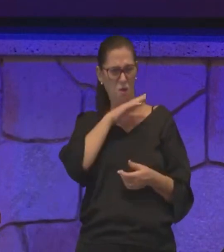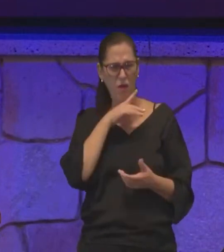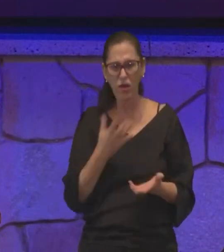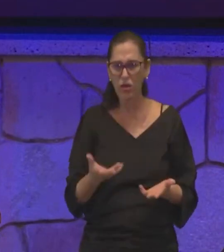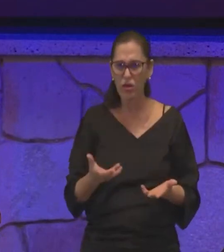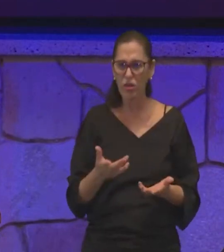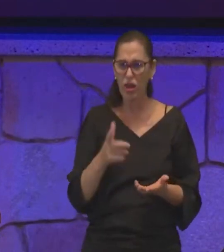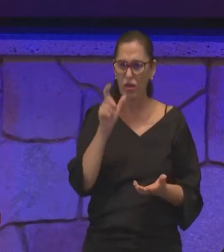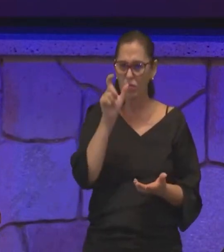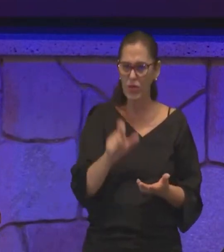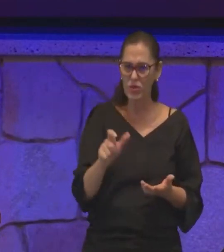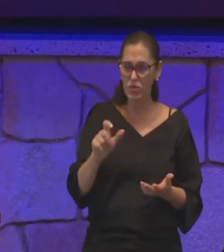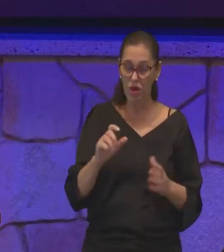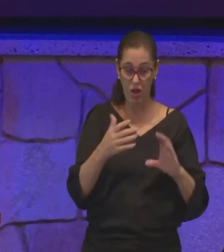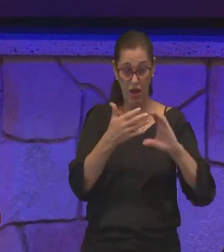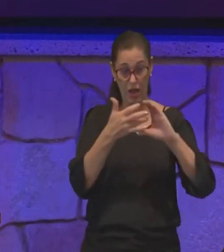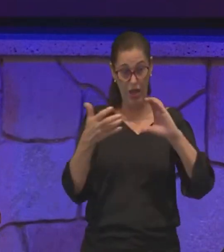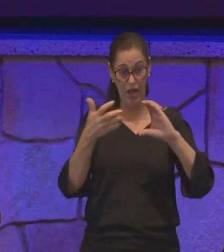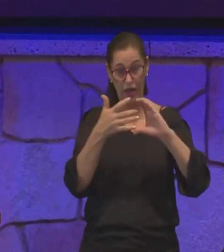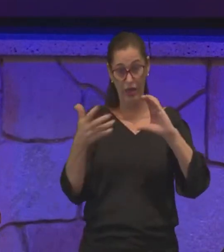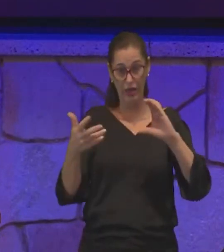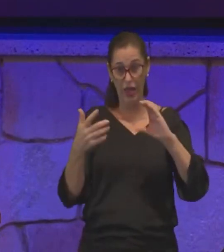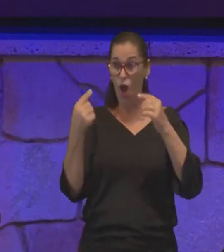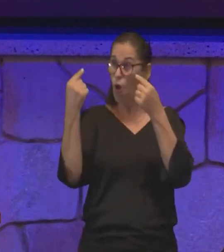Aquelas pessoas que têm uma característica de se